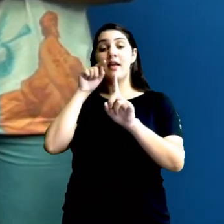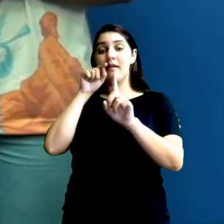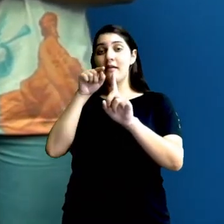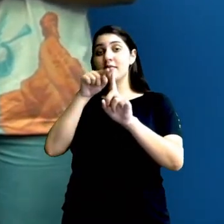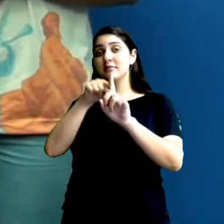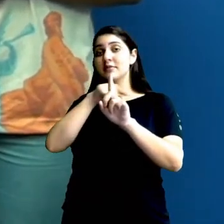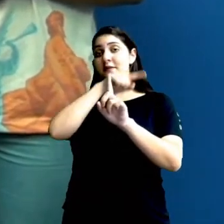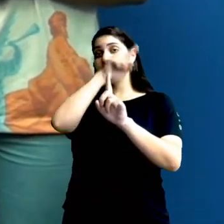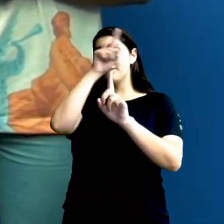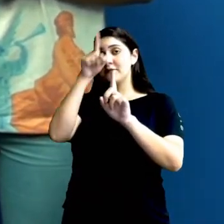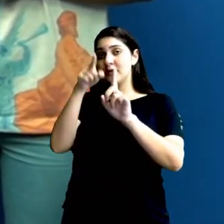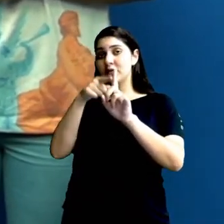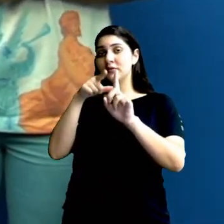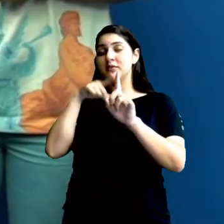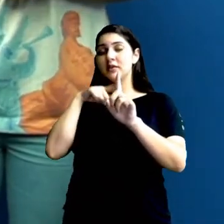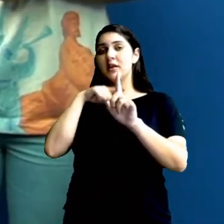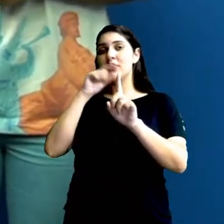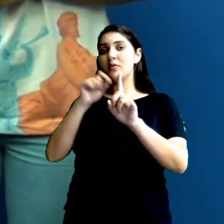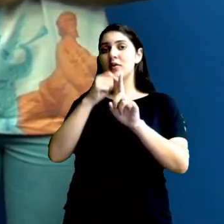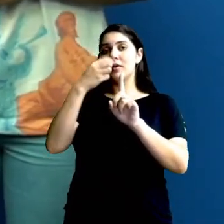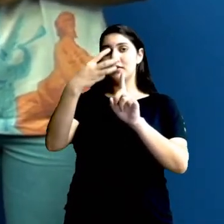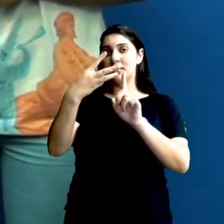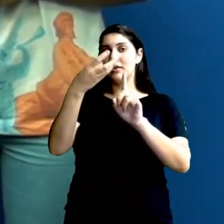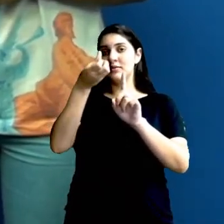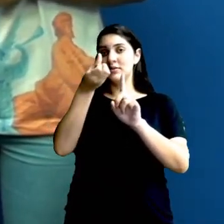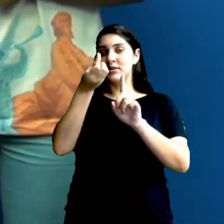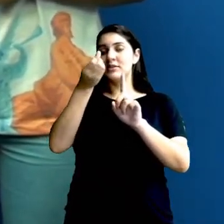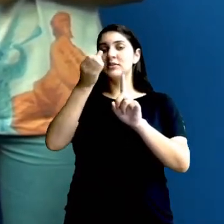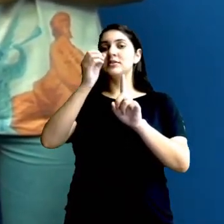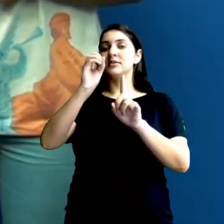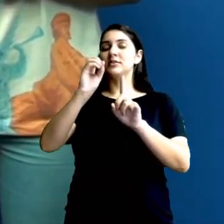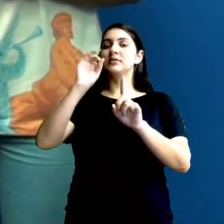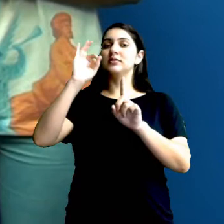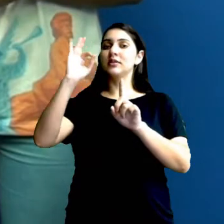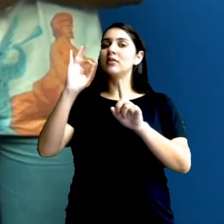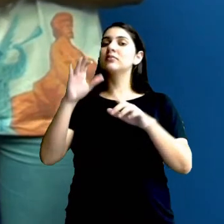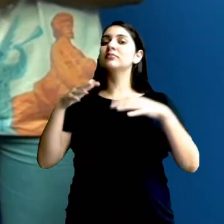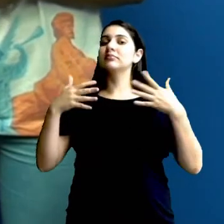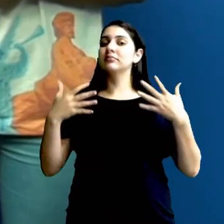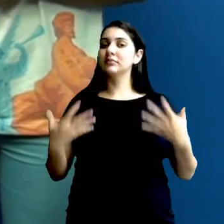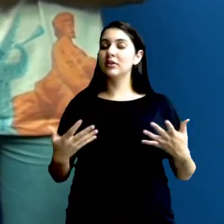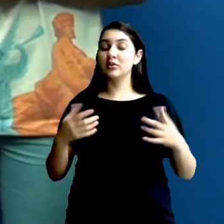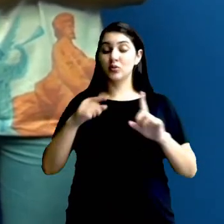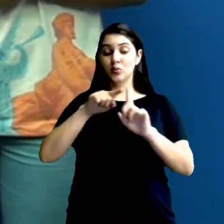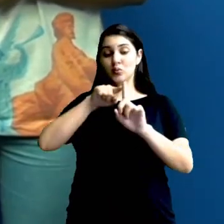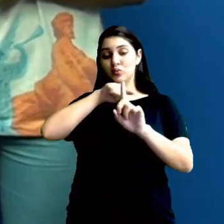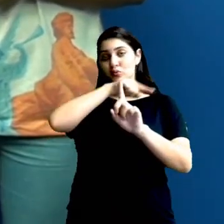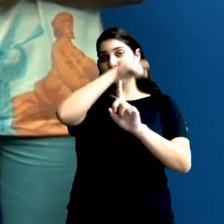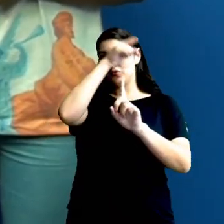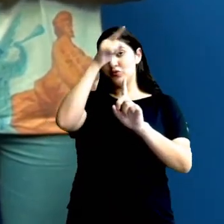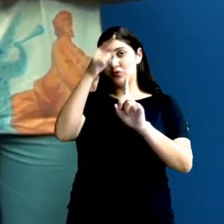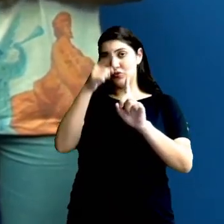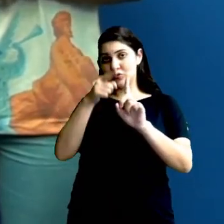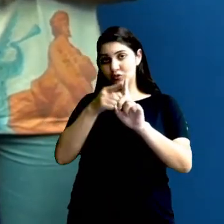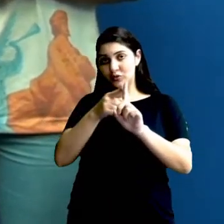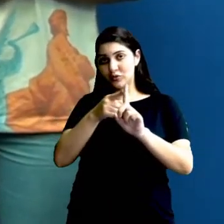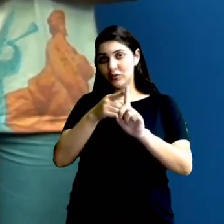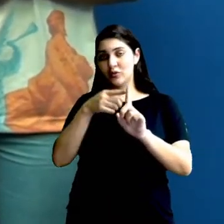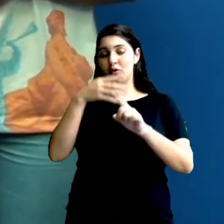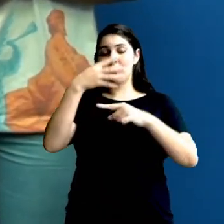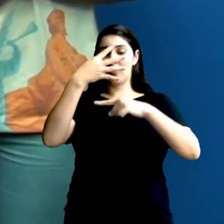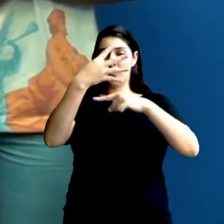Essa volta deu 360 graus, ou seja, um giro